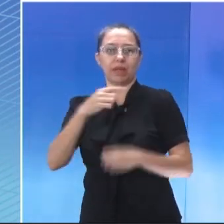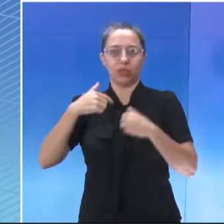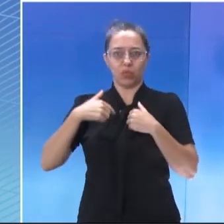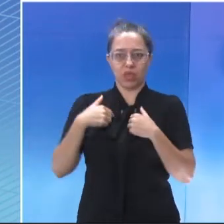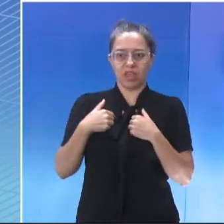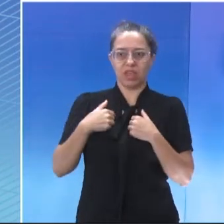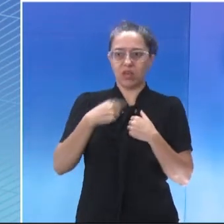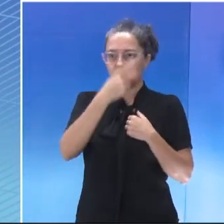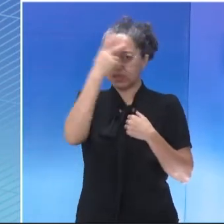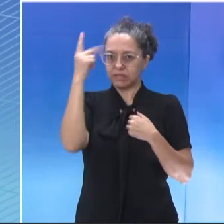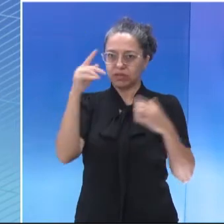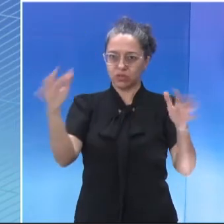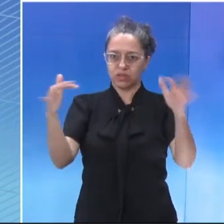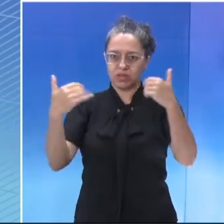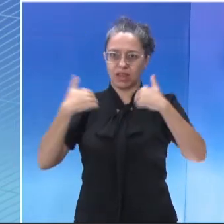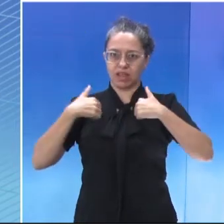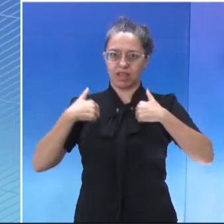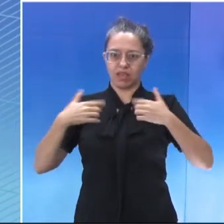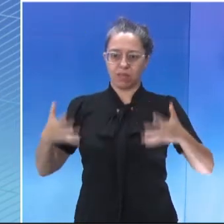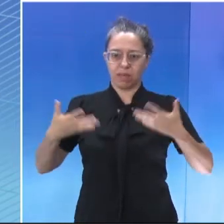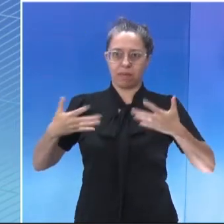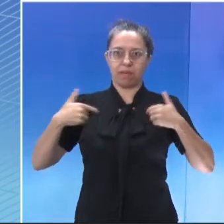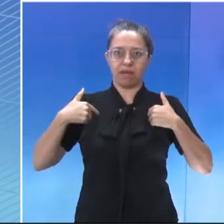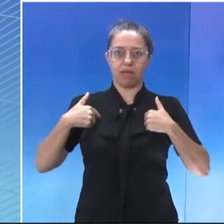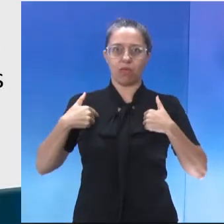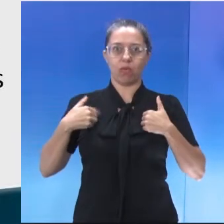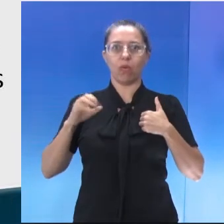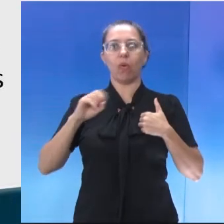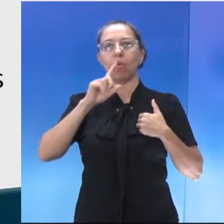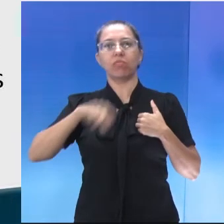ou não, não é isso? Letra E.